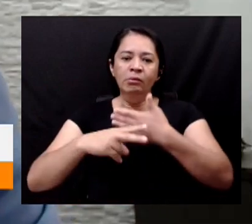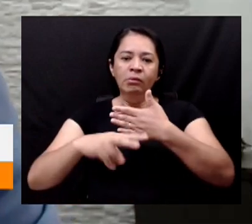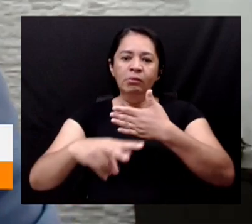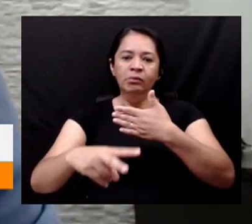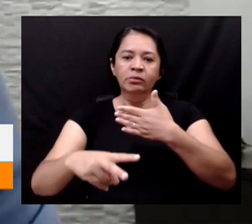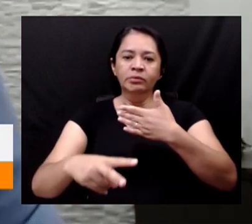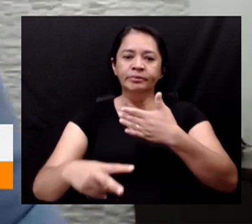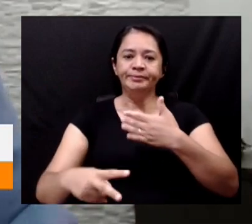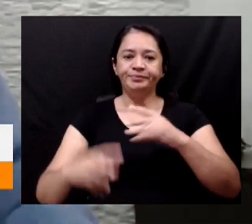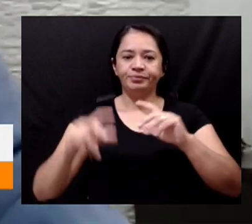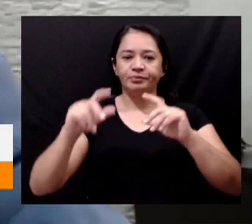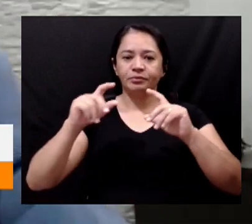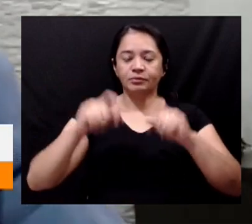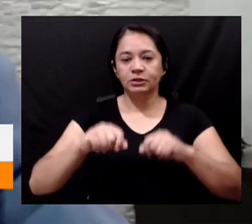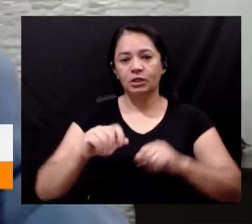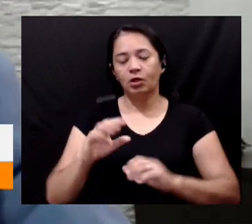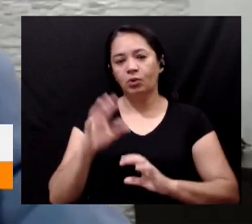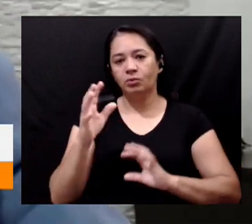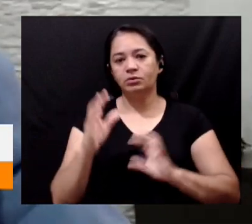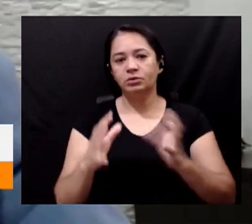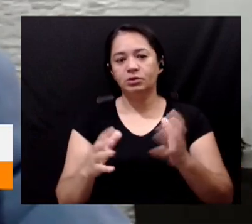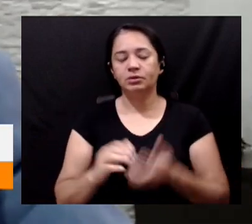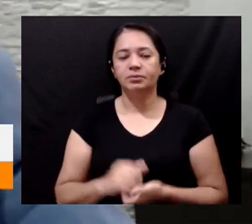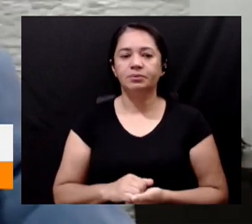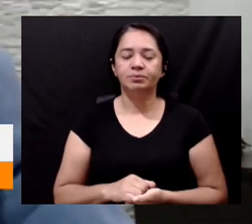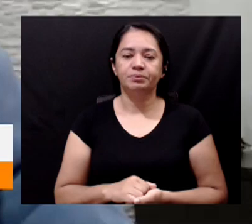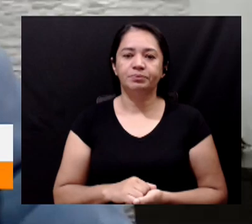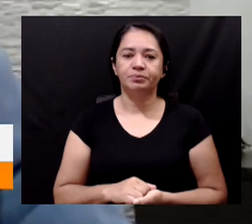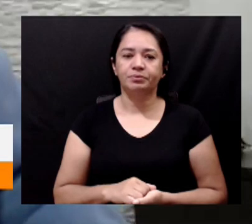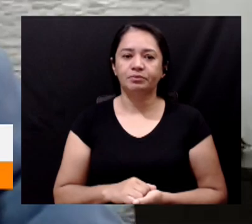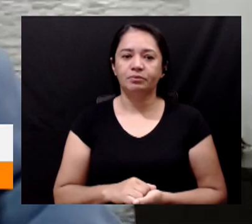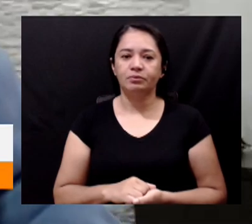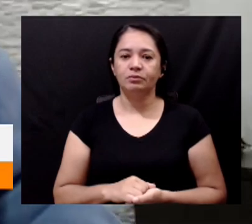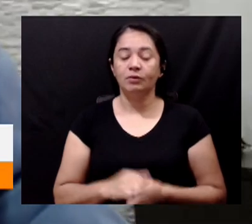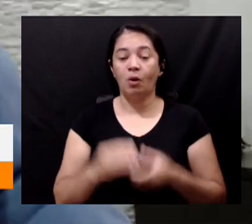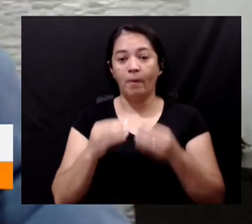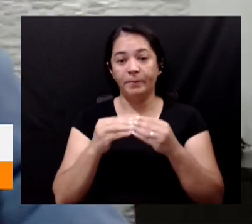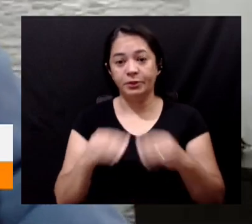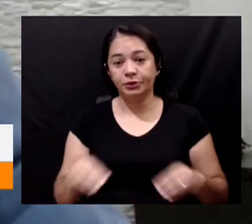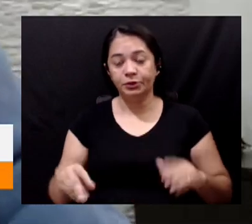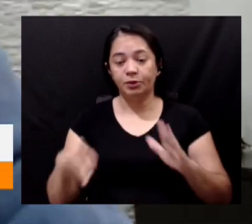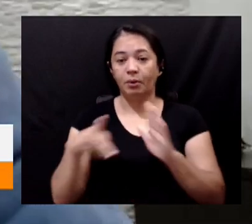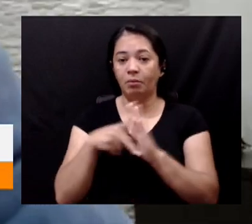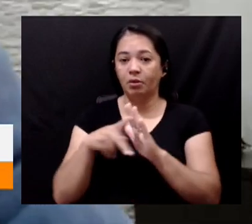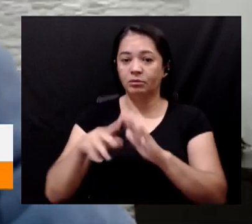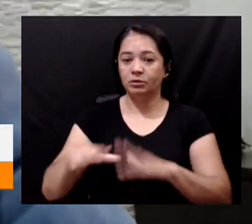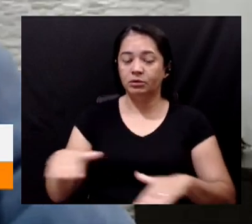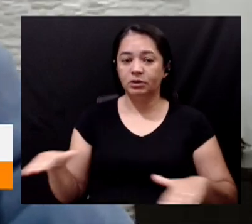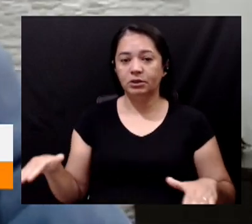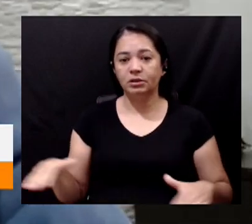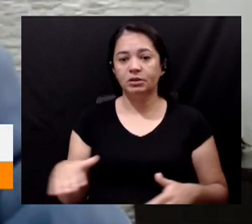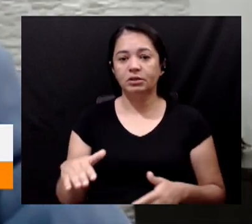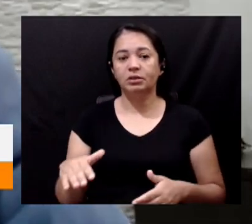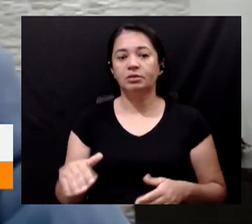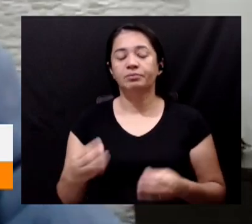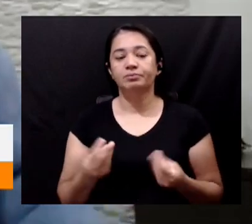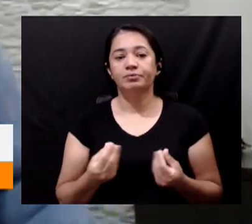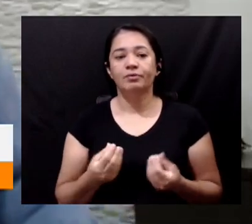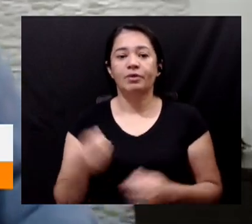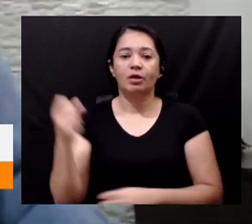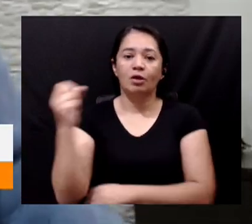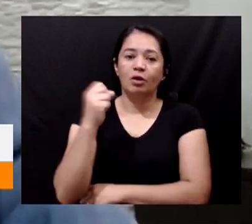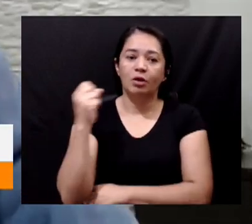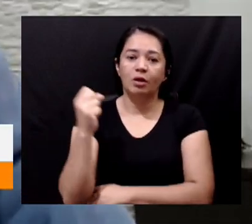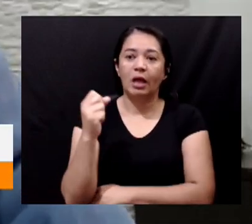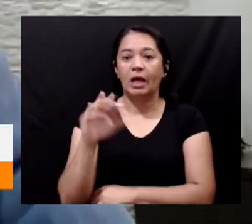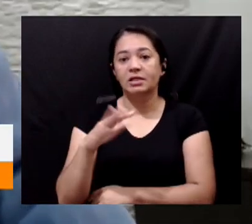ocorrer digamos que um dano à criança, no caso de ocorrer, no caso mais graves da morte, ou no caso